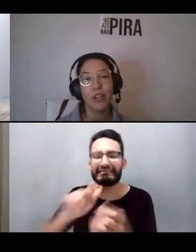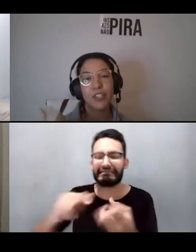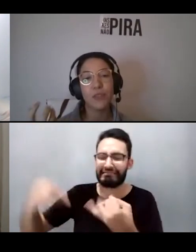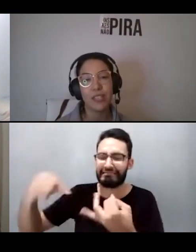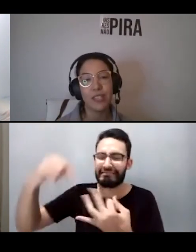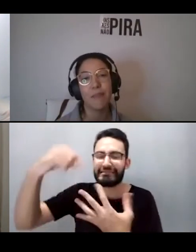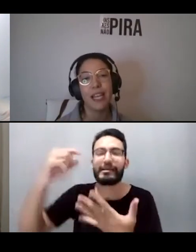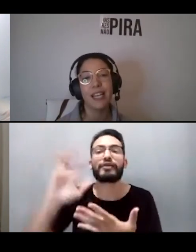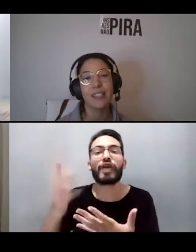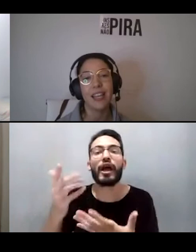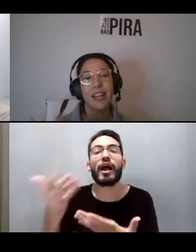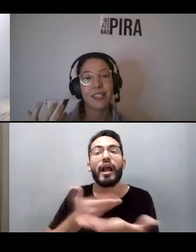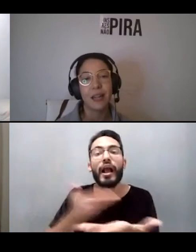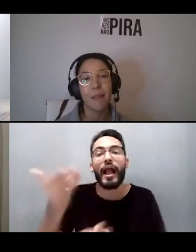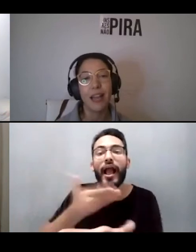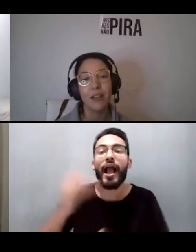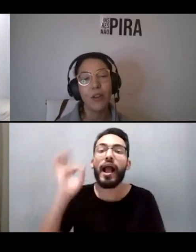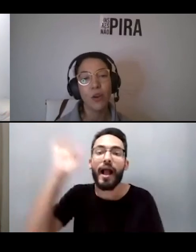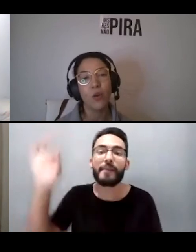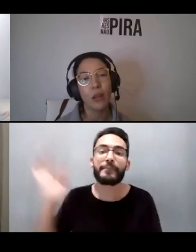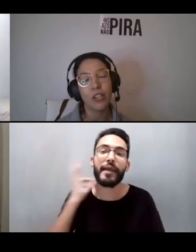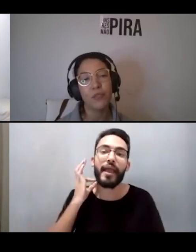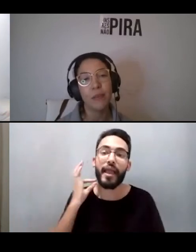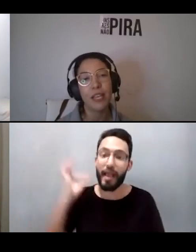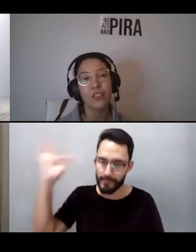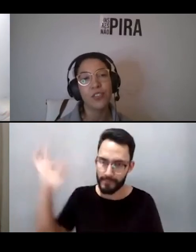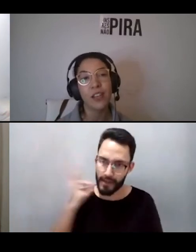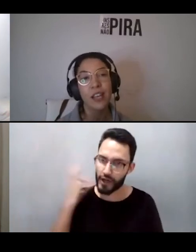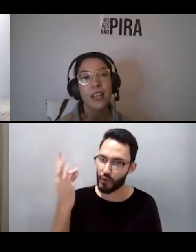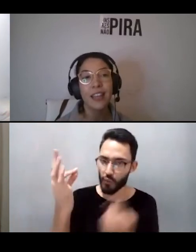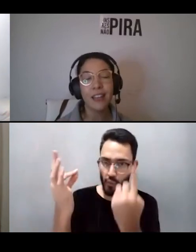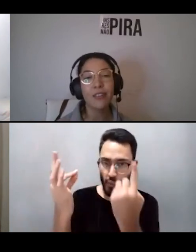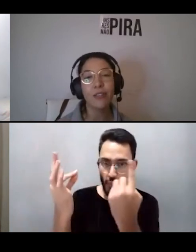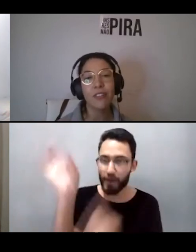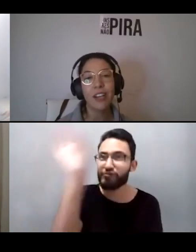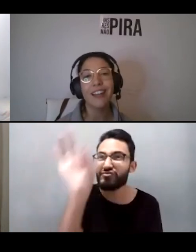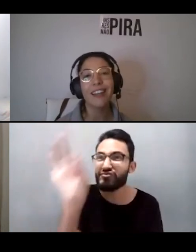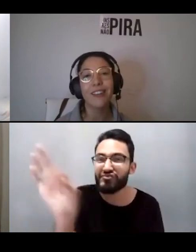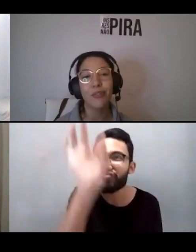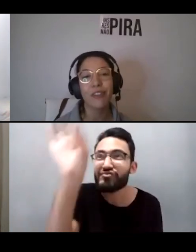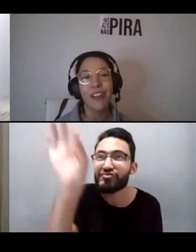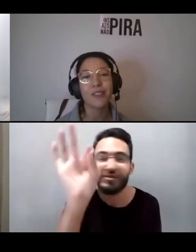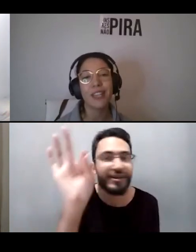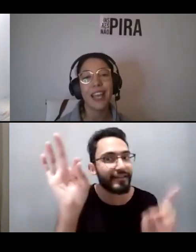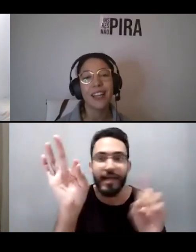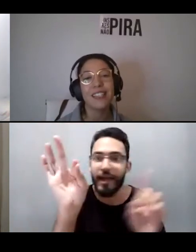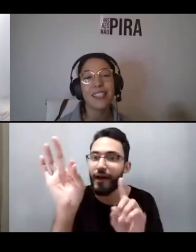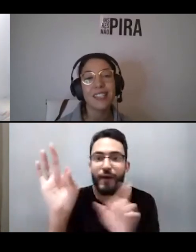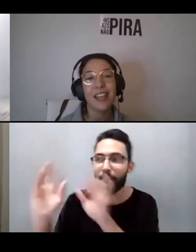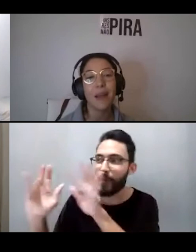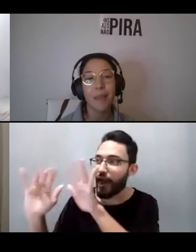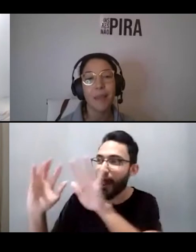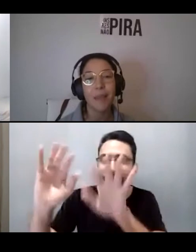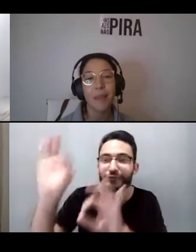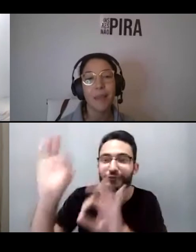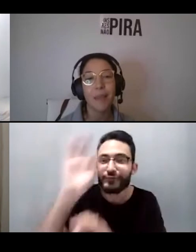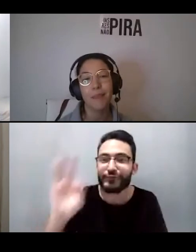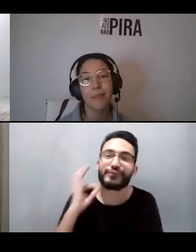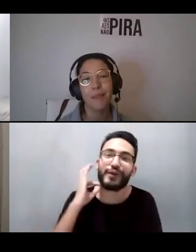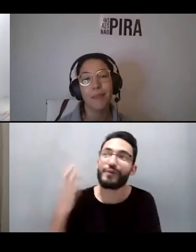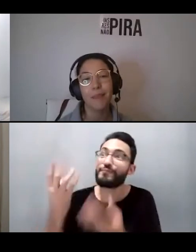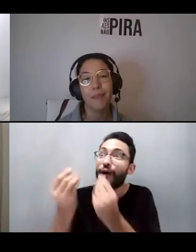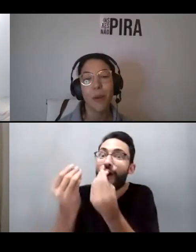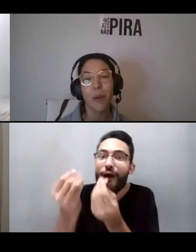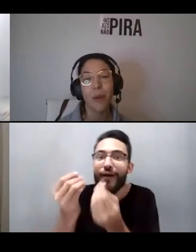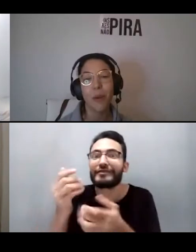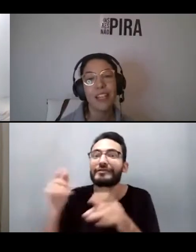trabalho colaborativo das abelhas, né? Elas trabalham colaborativamente dentro ali do universo delas e externamente também,